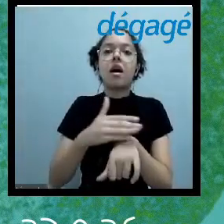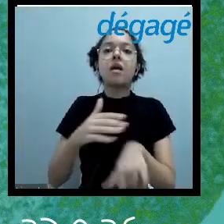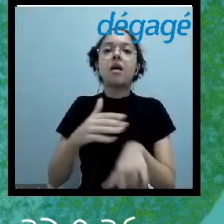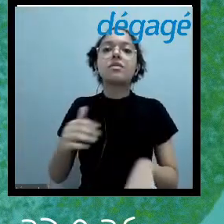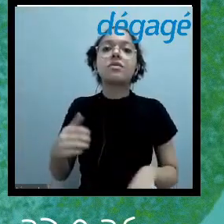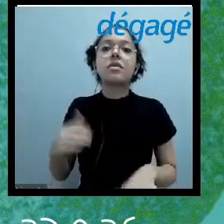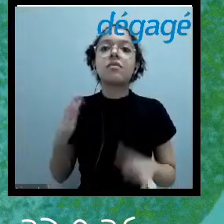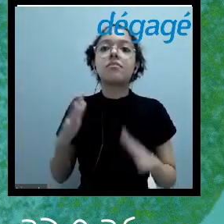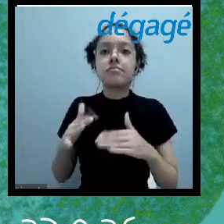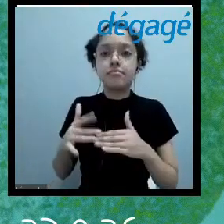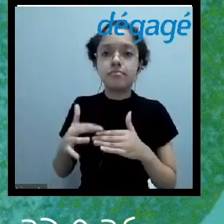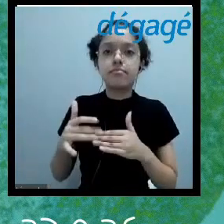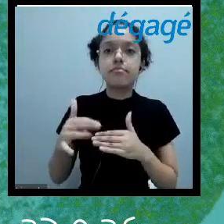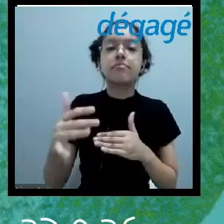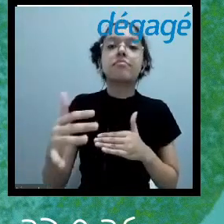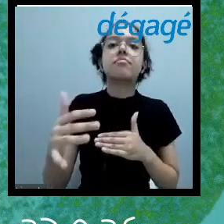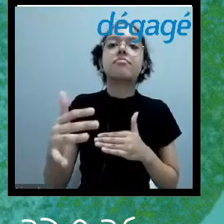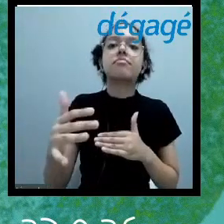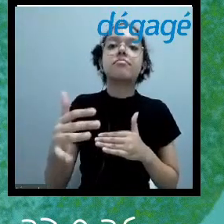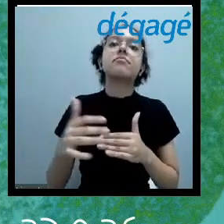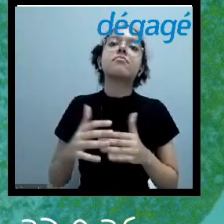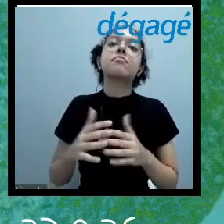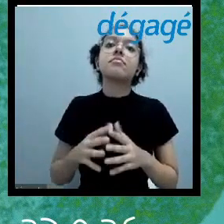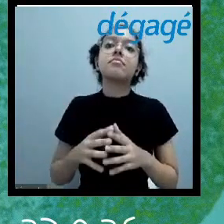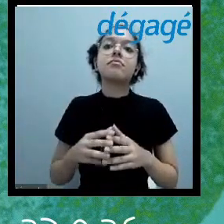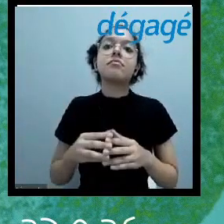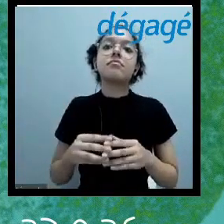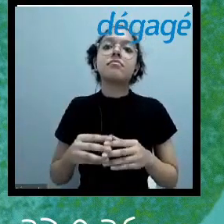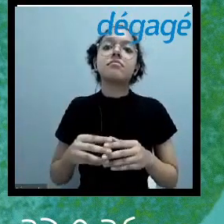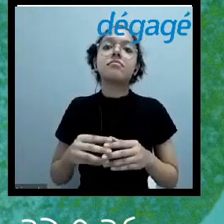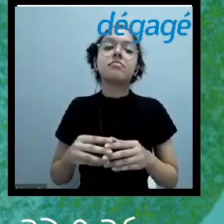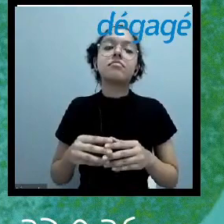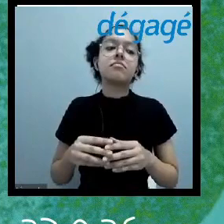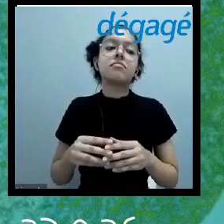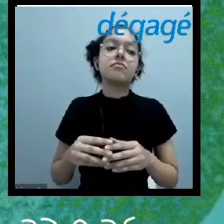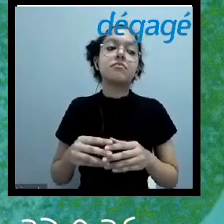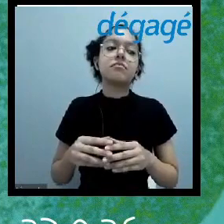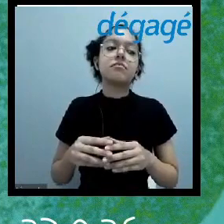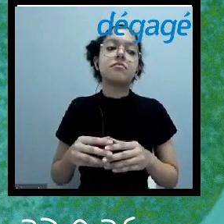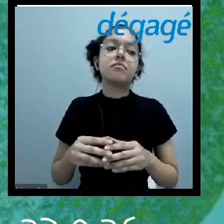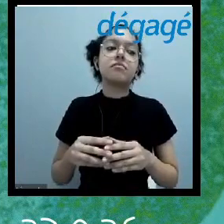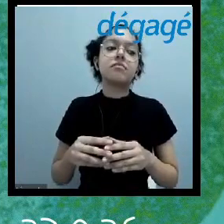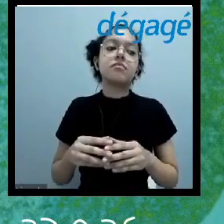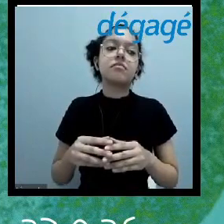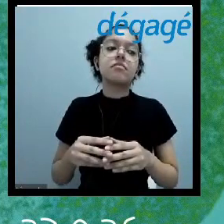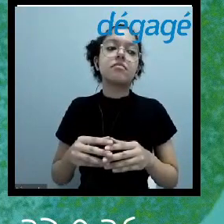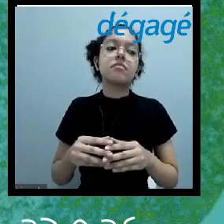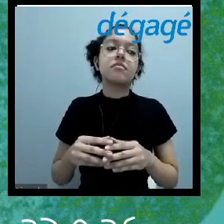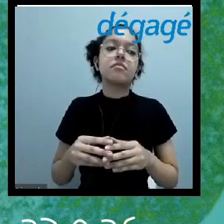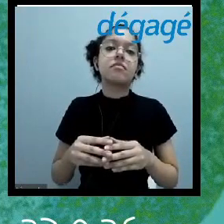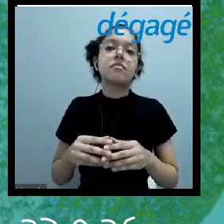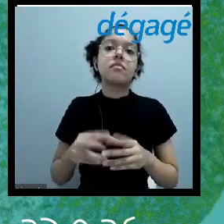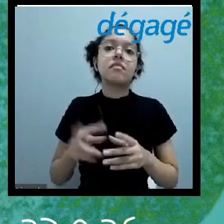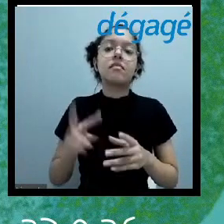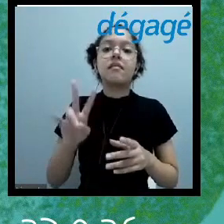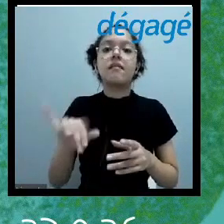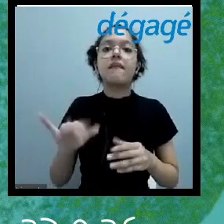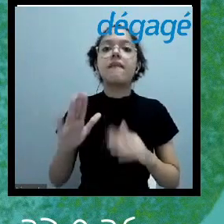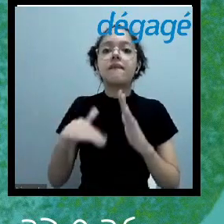no bongô e a mão esquerda no bongô. E mais ou menos uns 2 anos depois